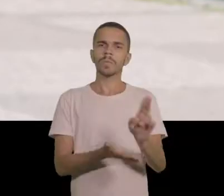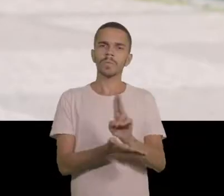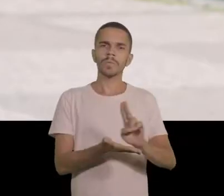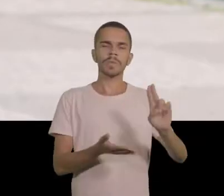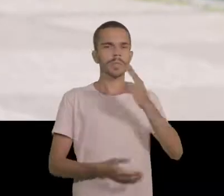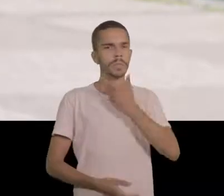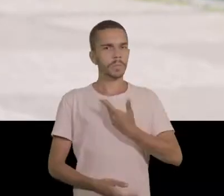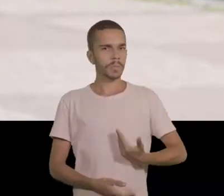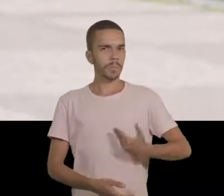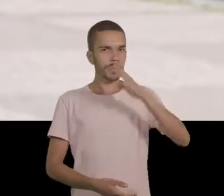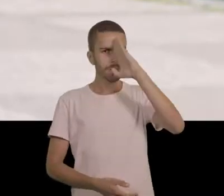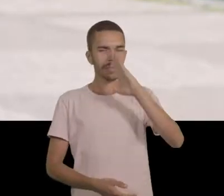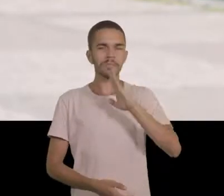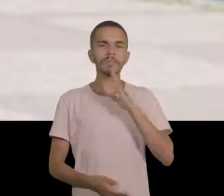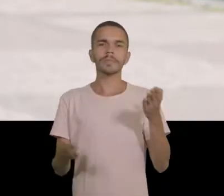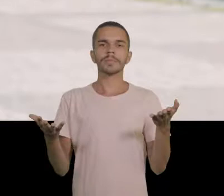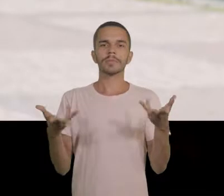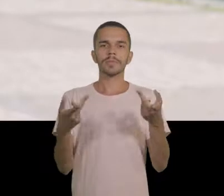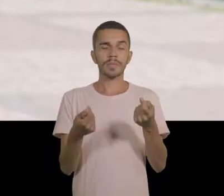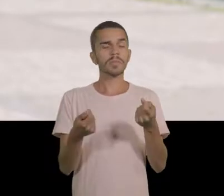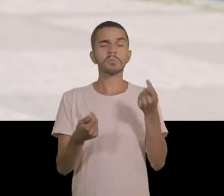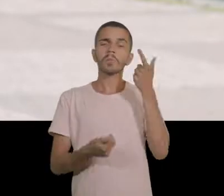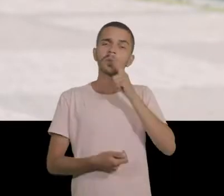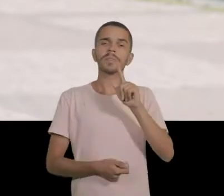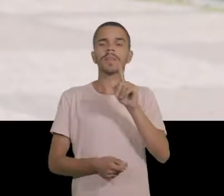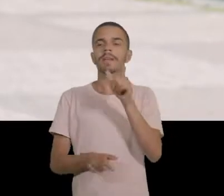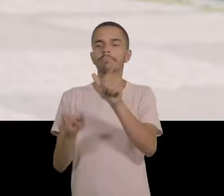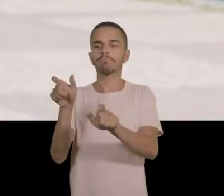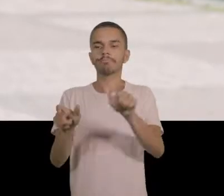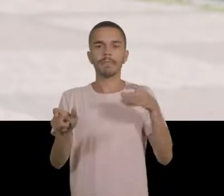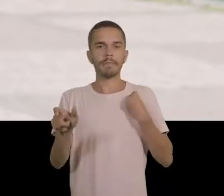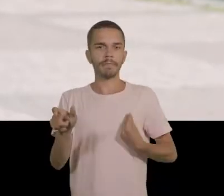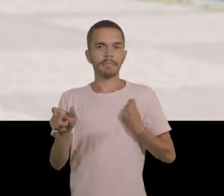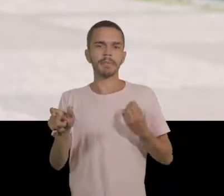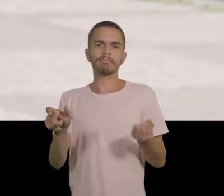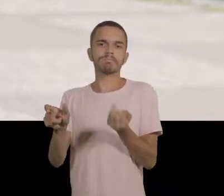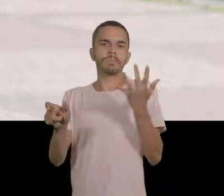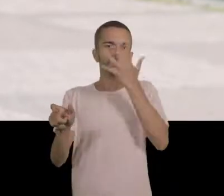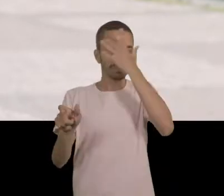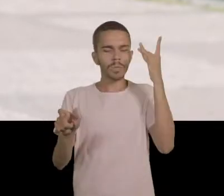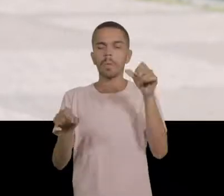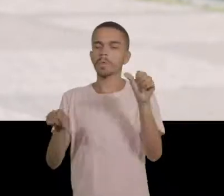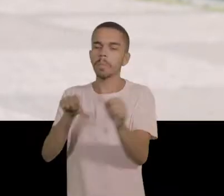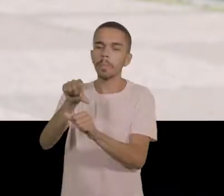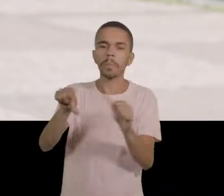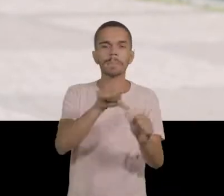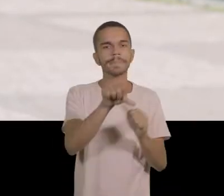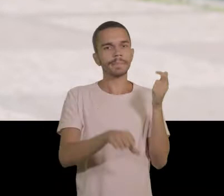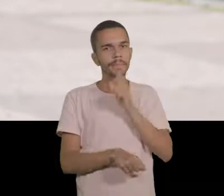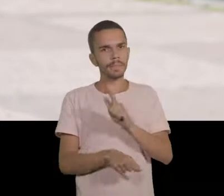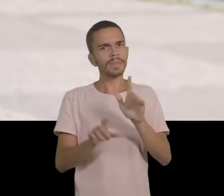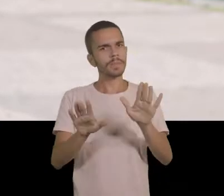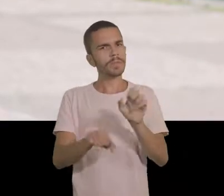Uma universidade pública, gratuita e de qualidade transforma a vida de milhares de pessoas. Mas você já parou para pensar o que